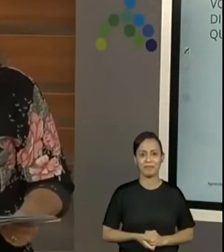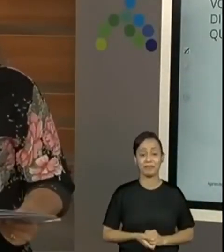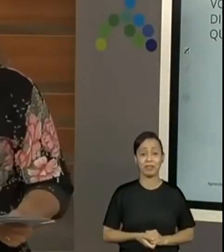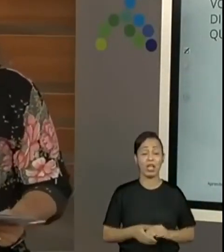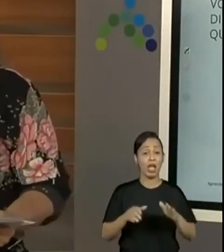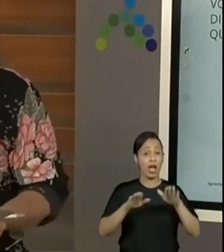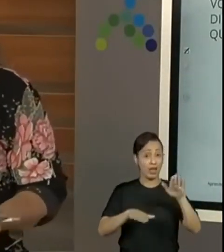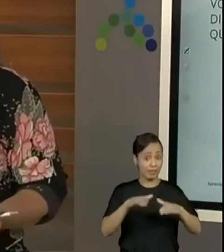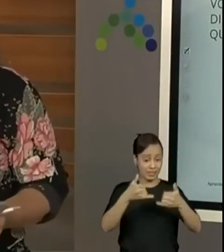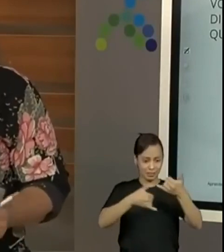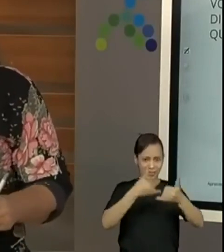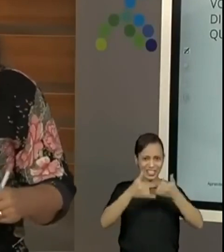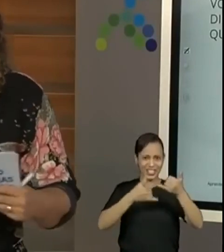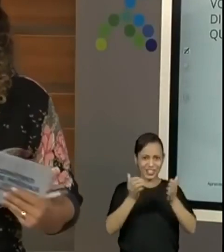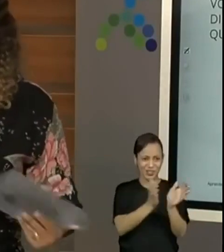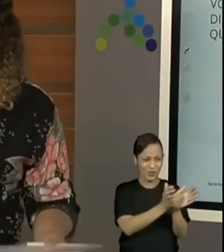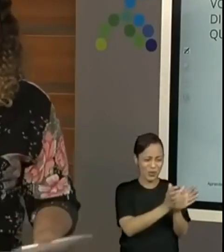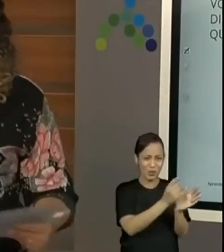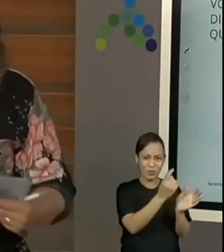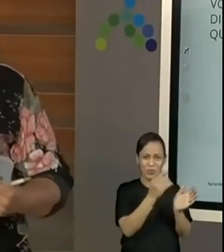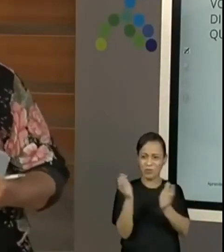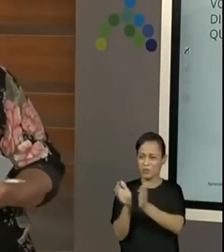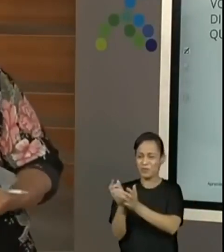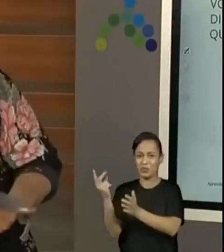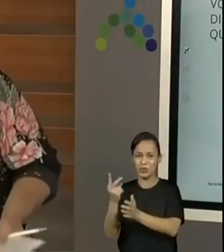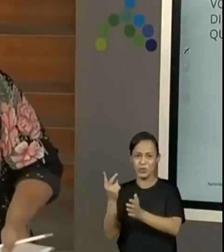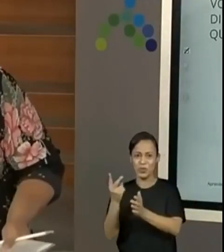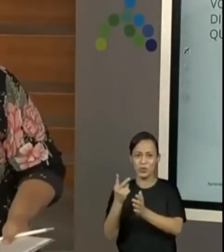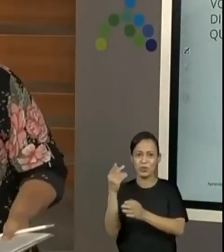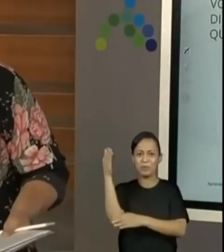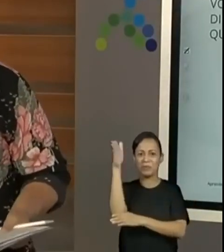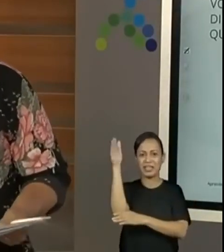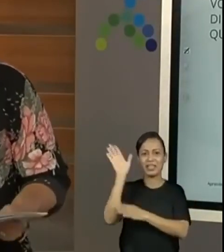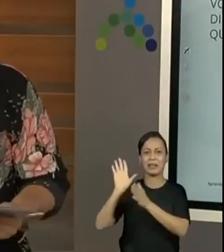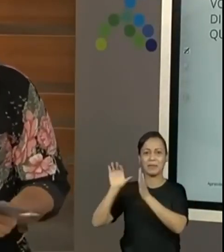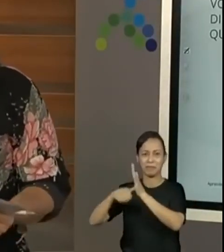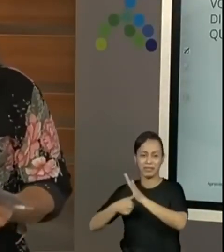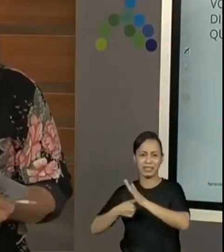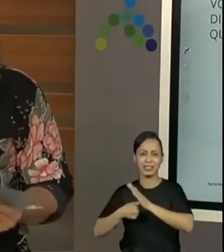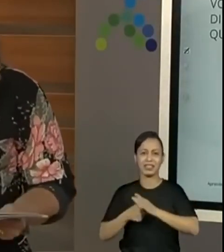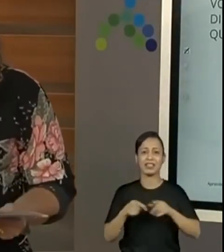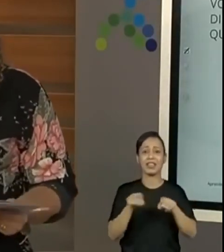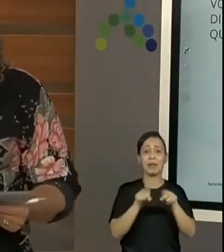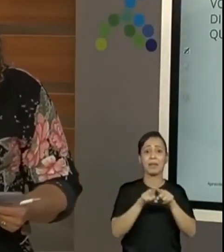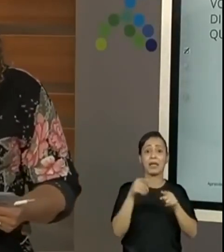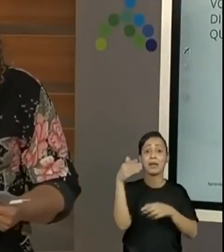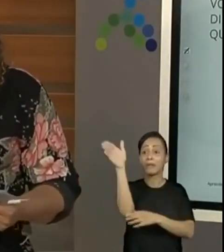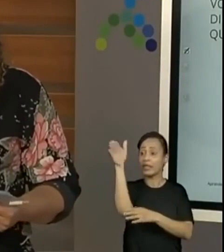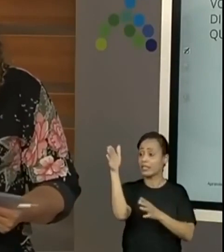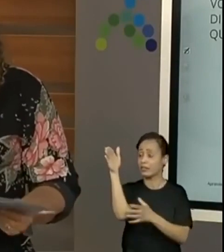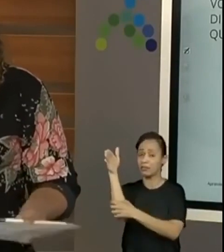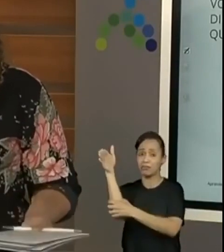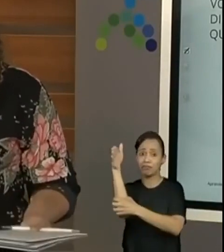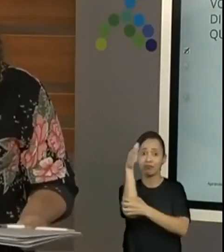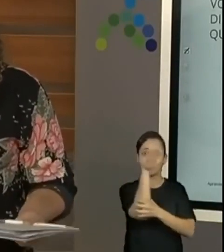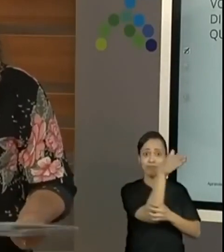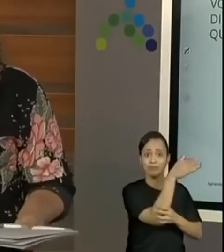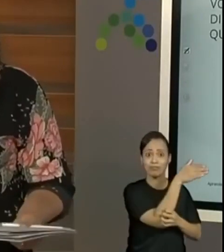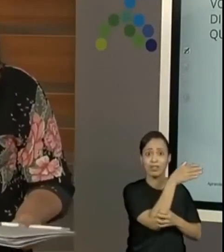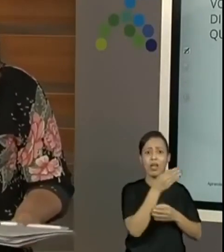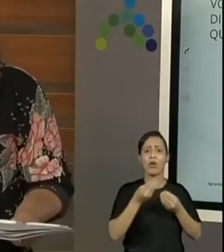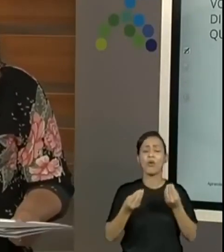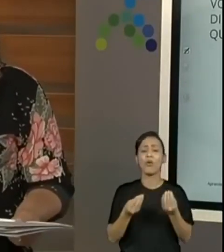você brinca de pique-bandeira, bandeirinha, rouba-bandeira, qual a regra que a gente